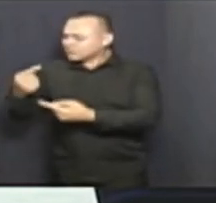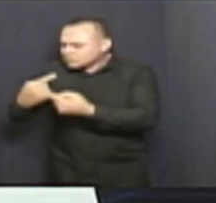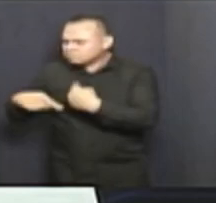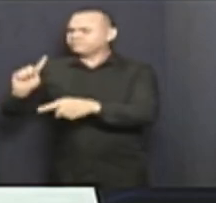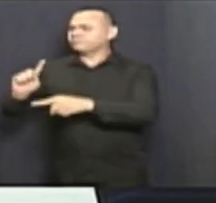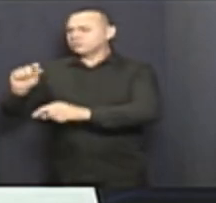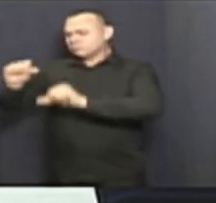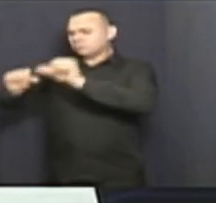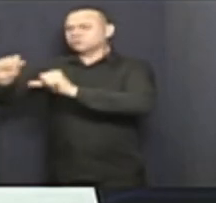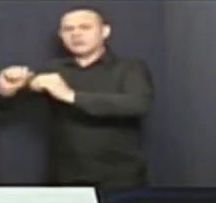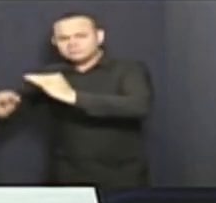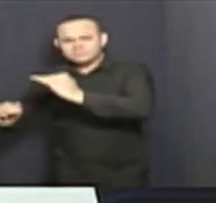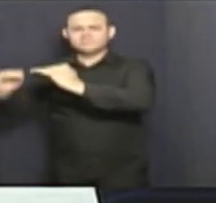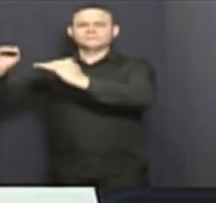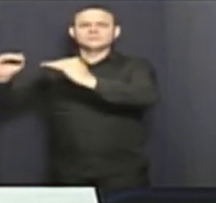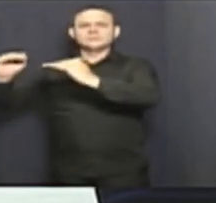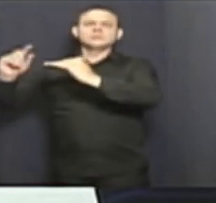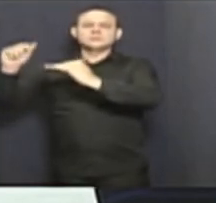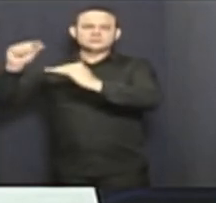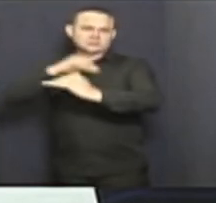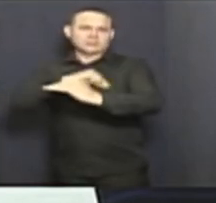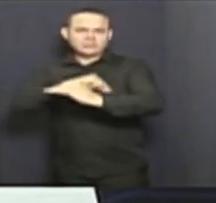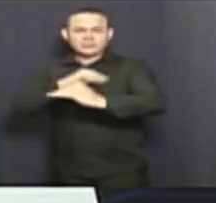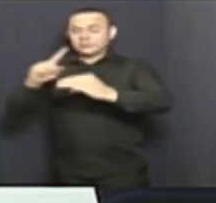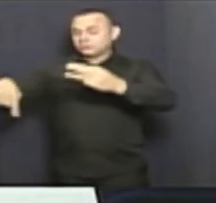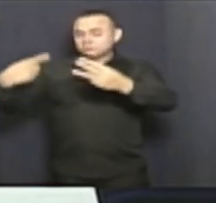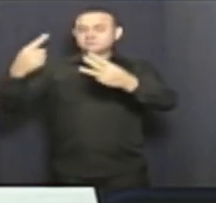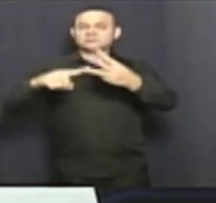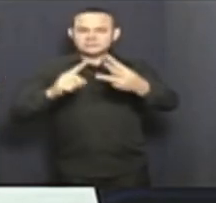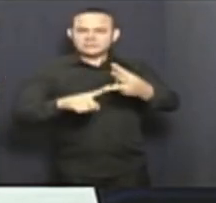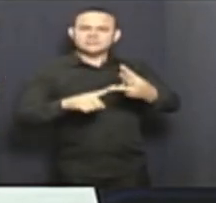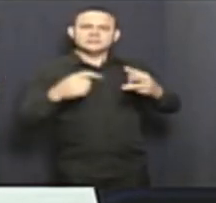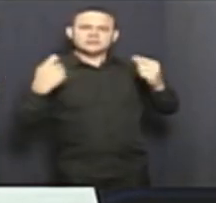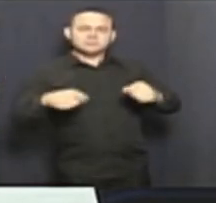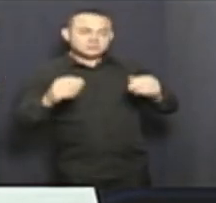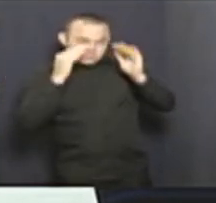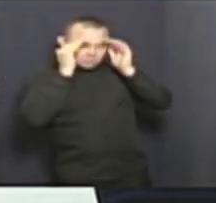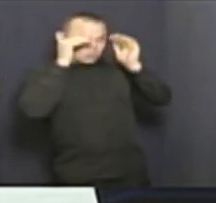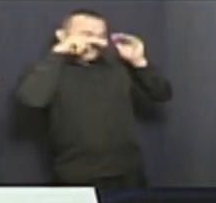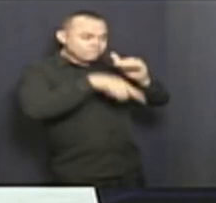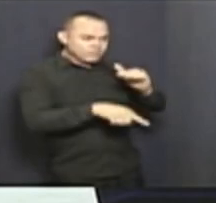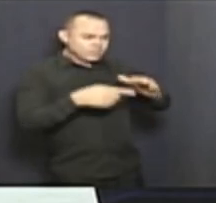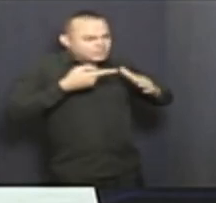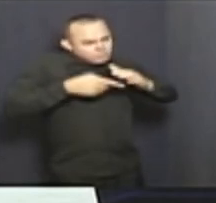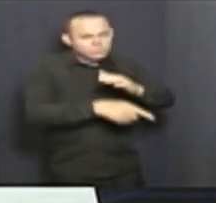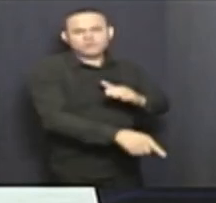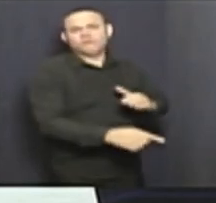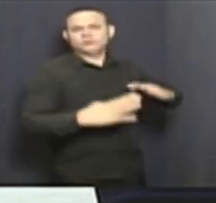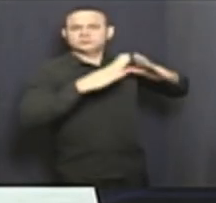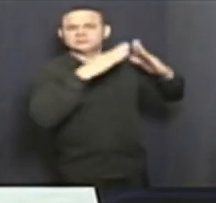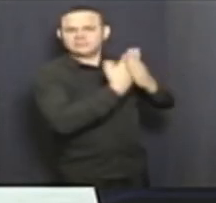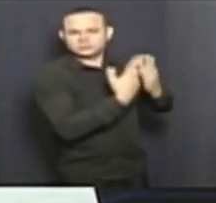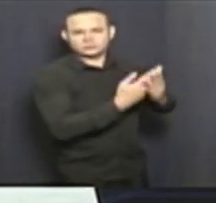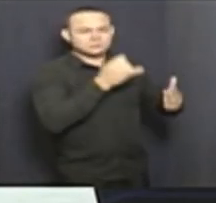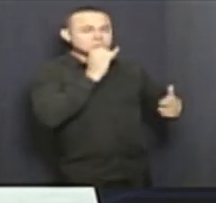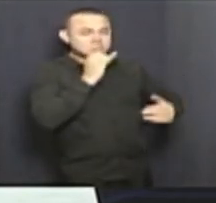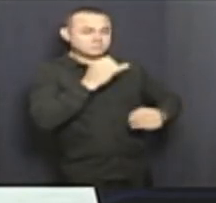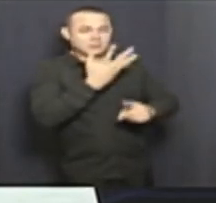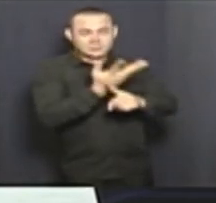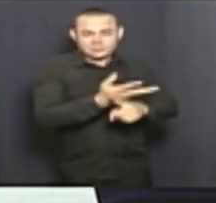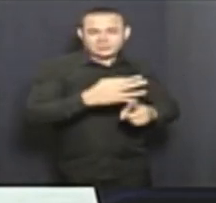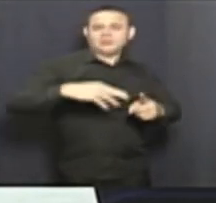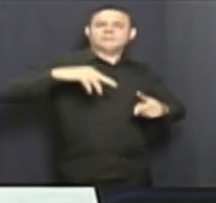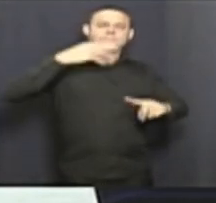os profissionais do magistério terceiro olhar para dentro da escola as disciplinas mais críticas com matemática física química